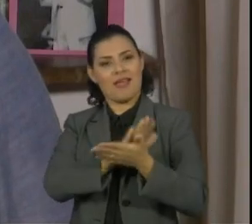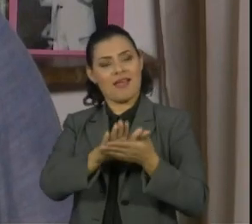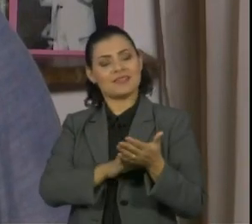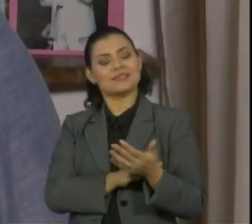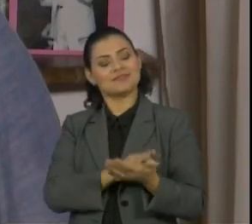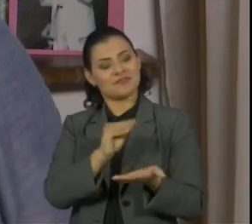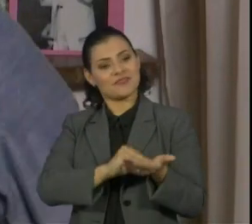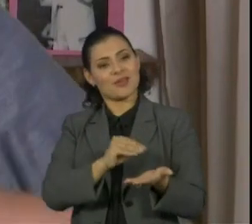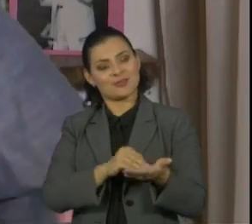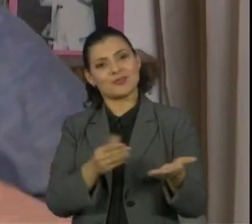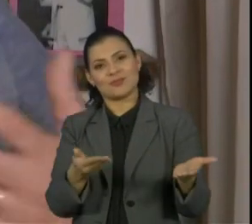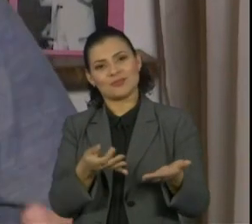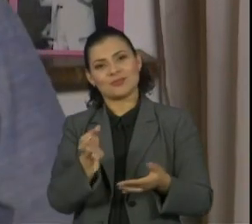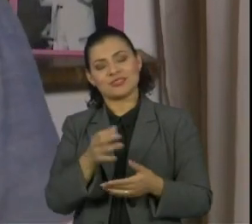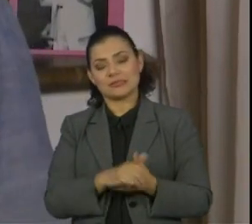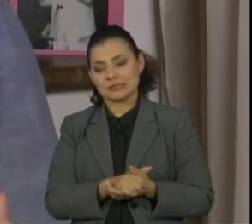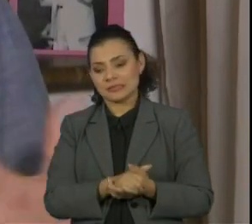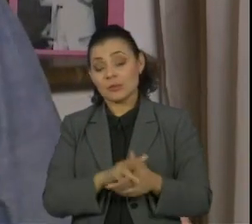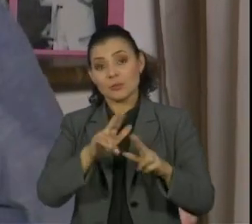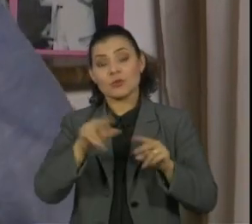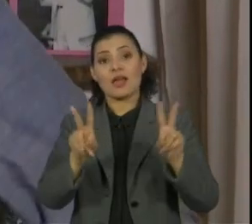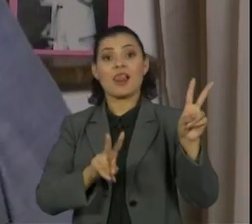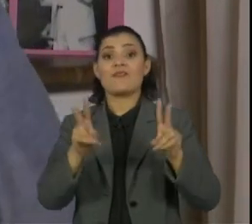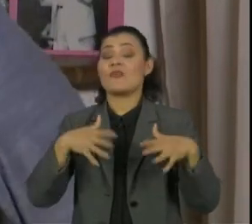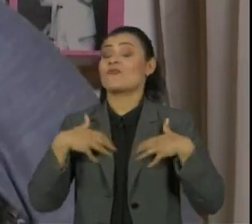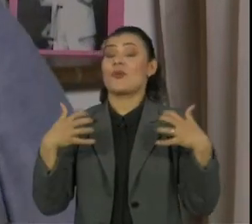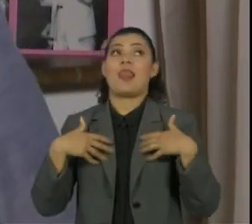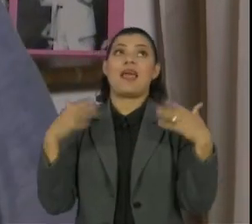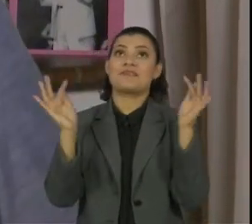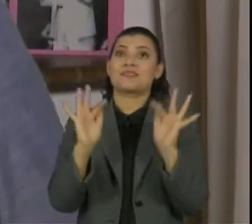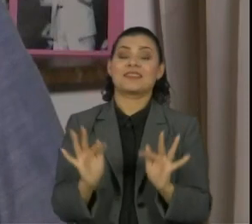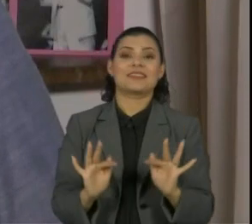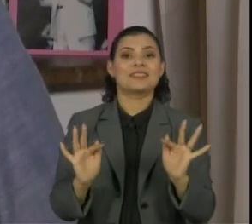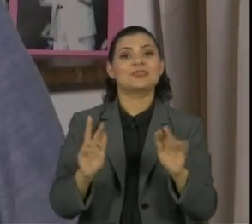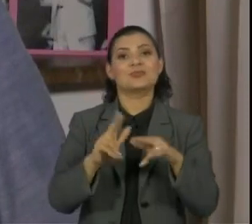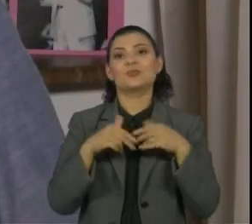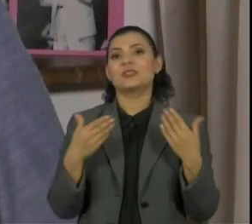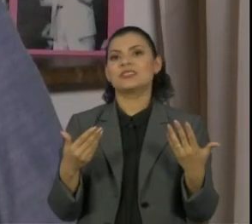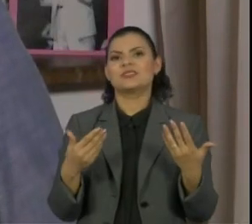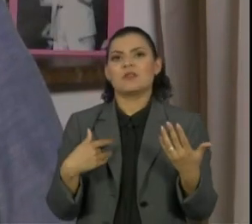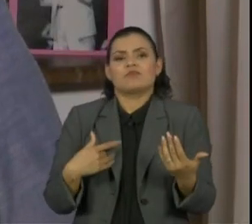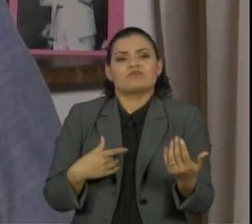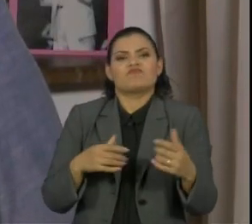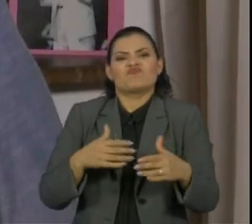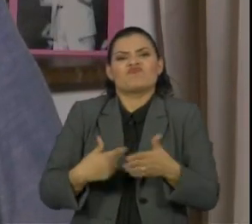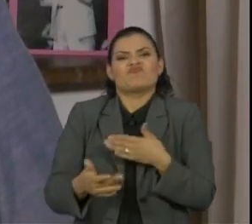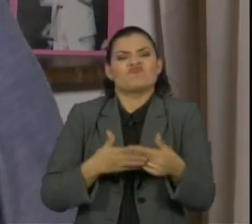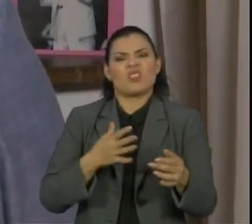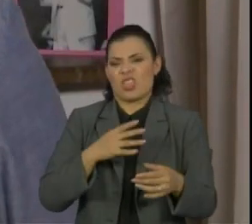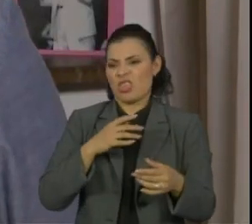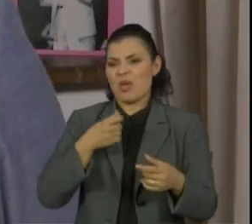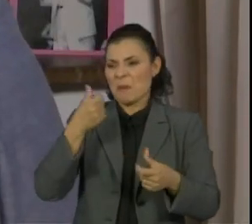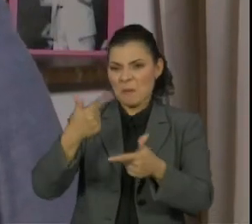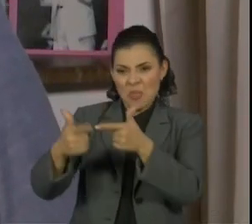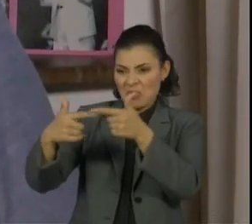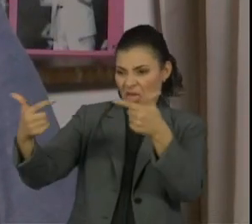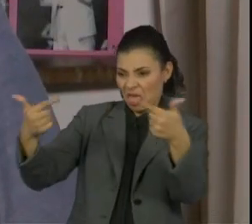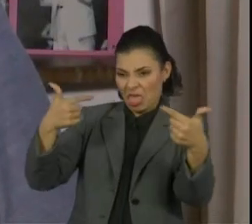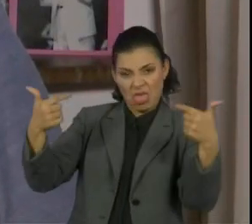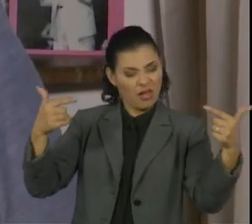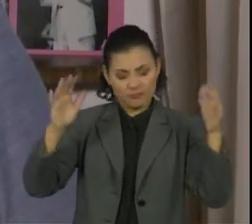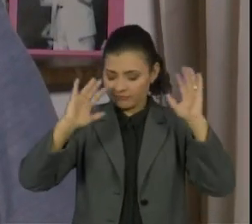falta nos dias de hoje. Então, quando eu falo de carnaval, na verdade, eu fico tão alegre, tão feliz, que eu acabo passando por cima das crises. E digo mais, acho